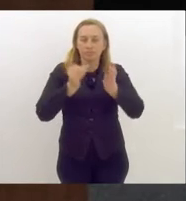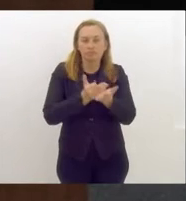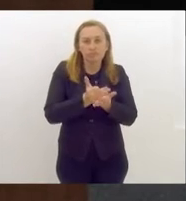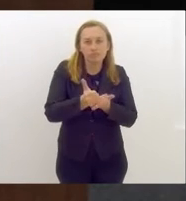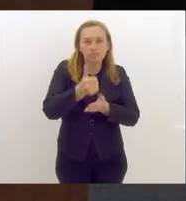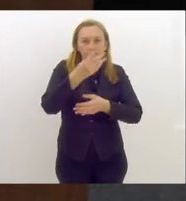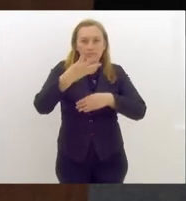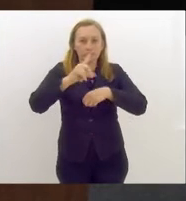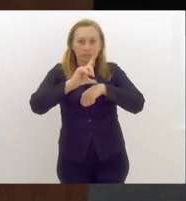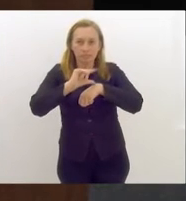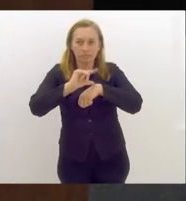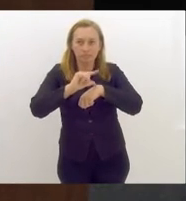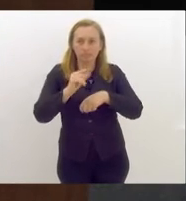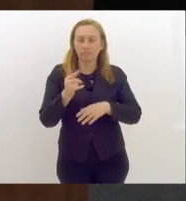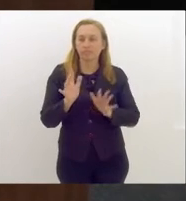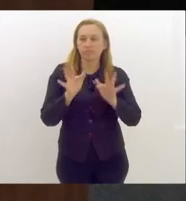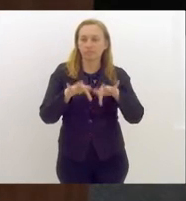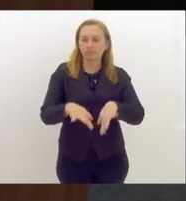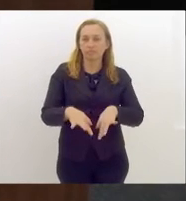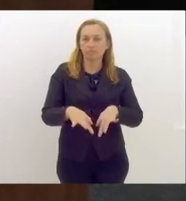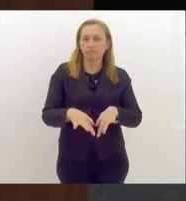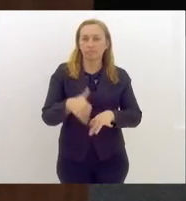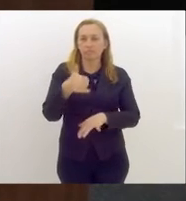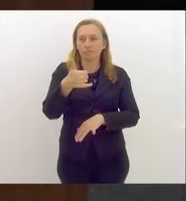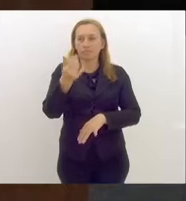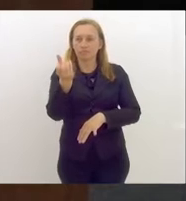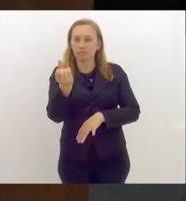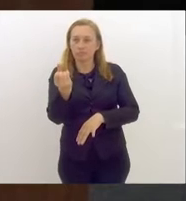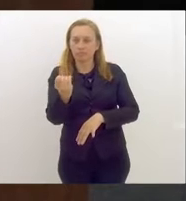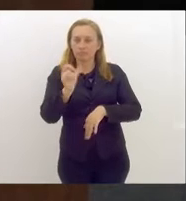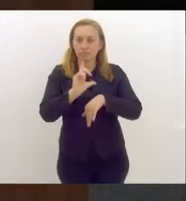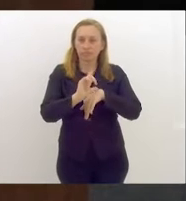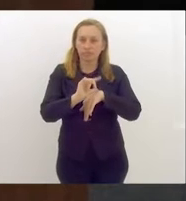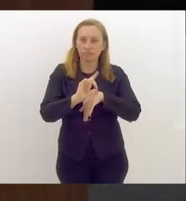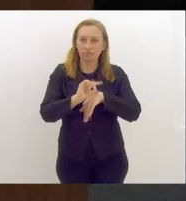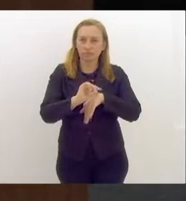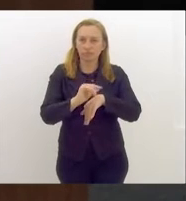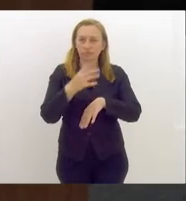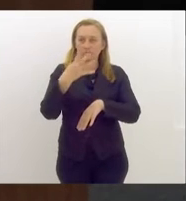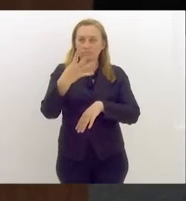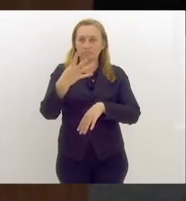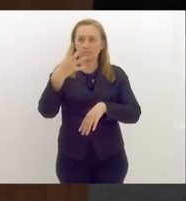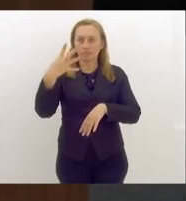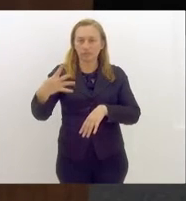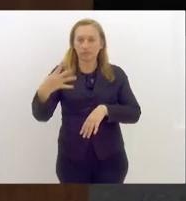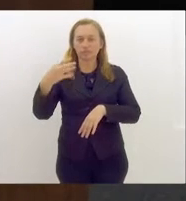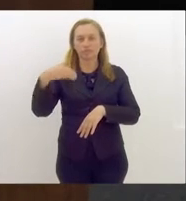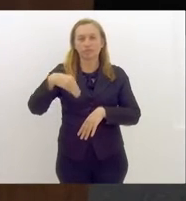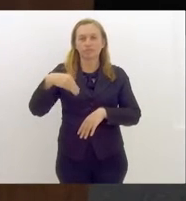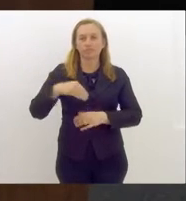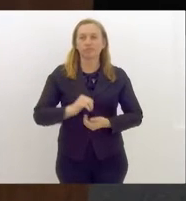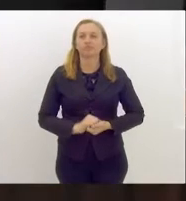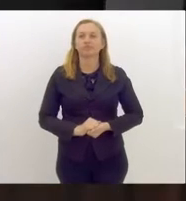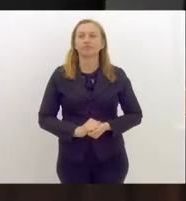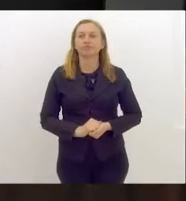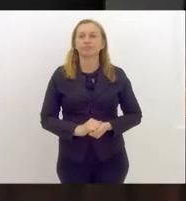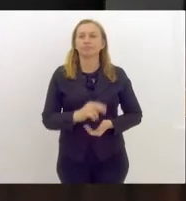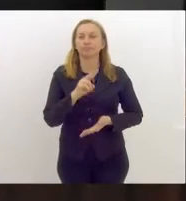é iniciada às 14 horas encerrou suas 16 horas e 44 minutos